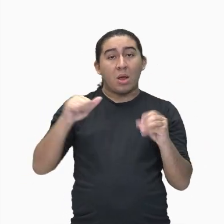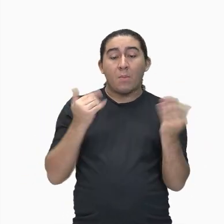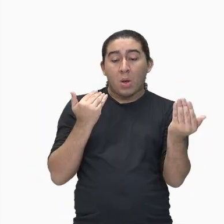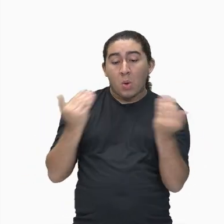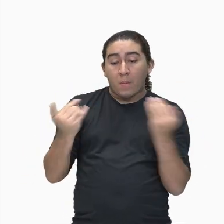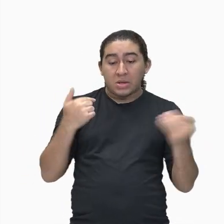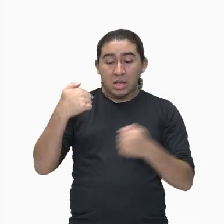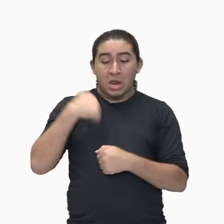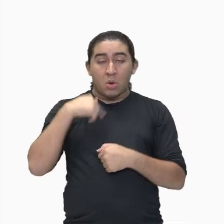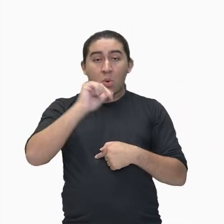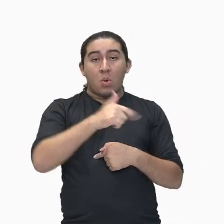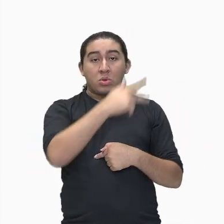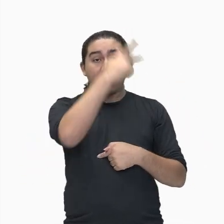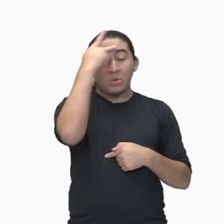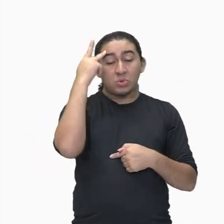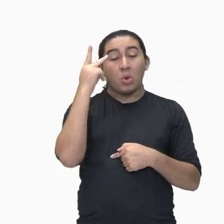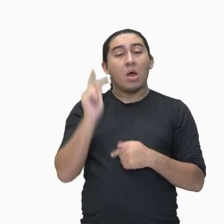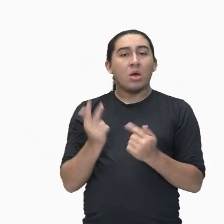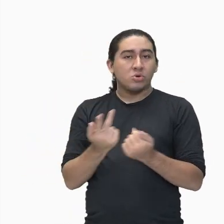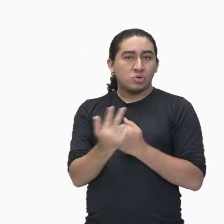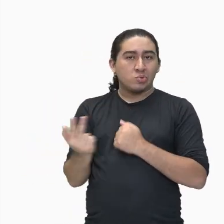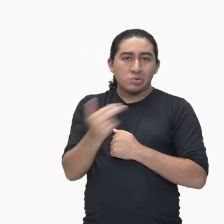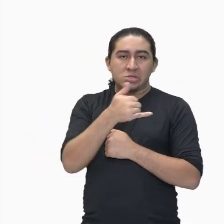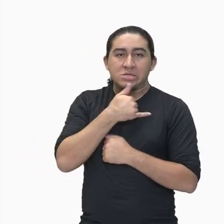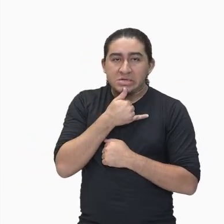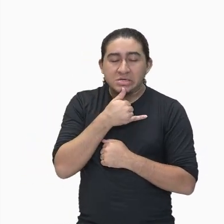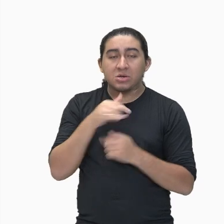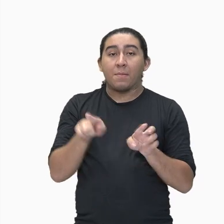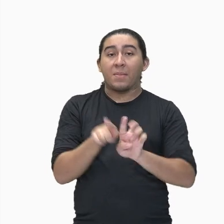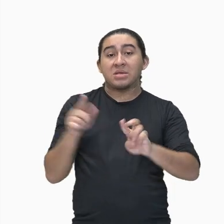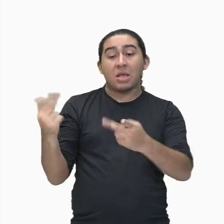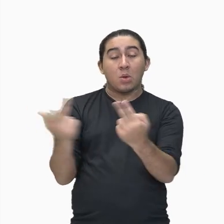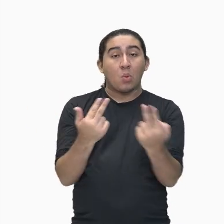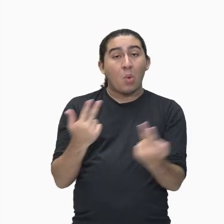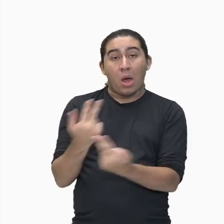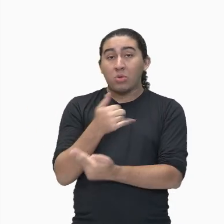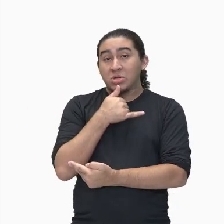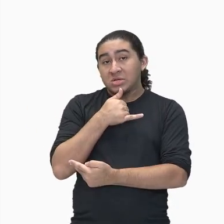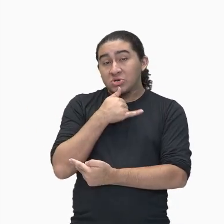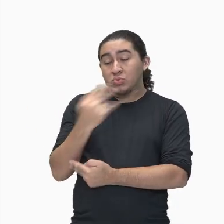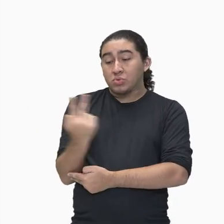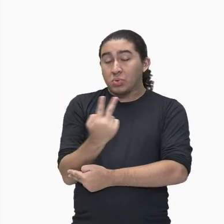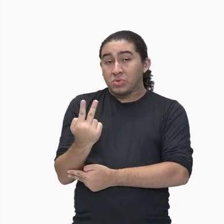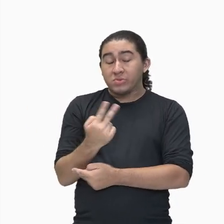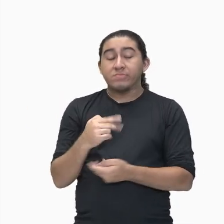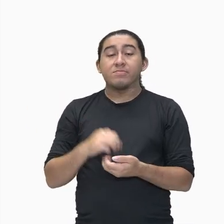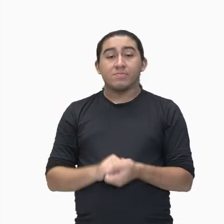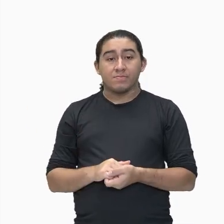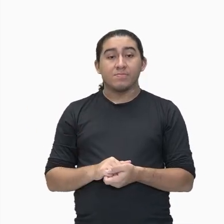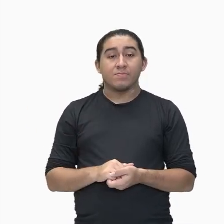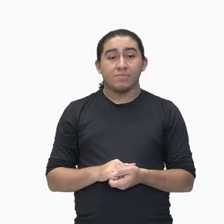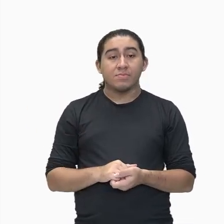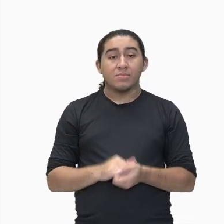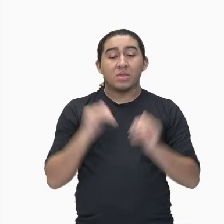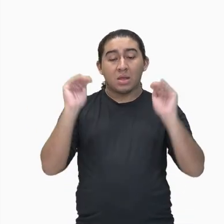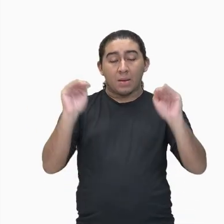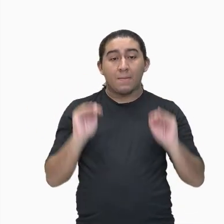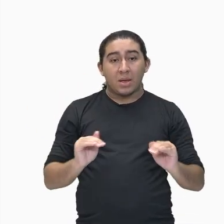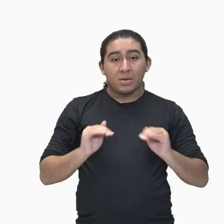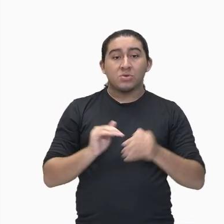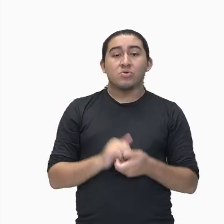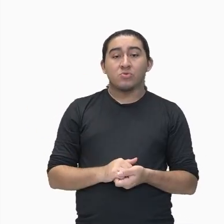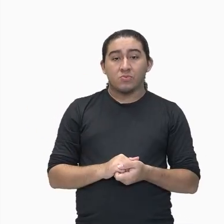top model estavam sem graça, mas é de igualdade, tanto eu como ela estavam sem graça. Estava